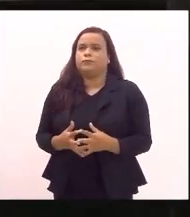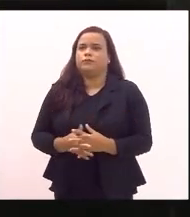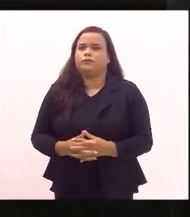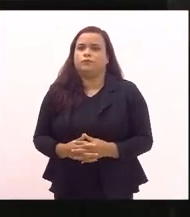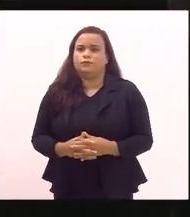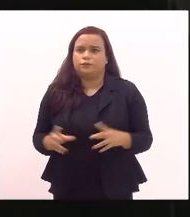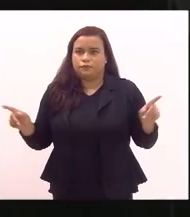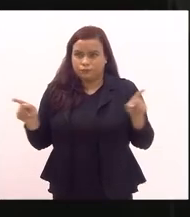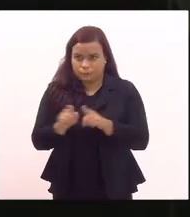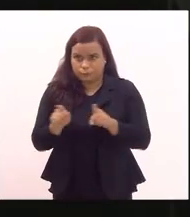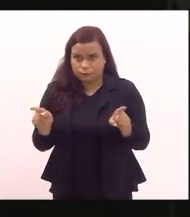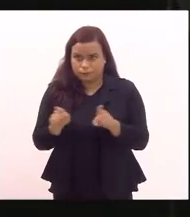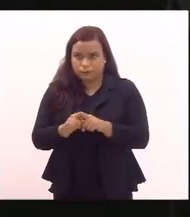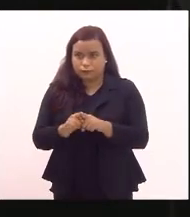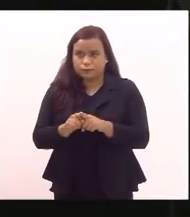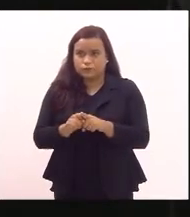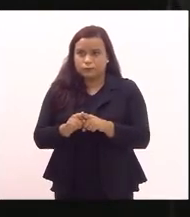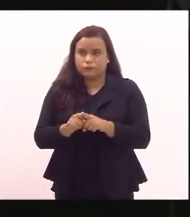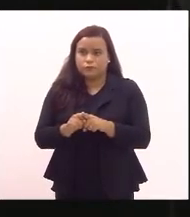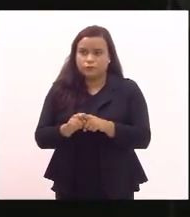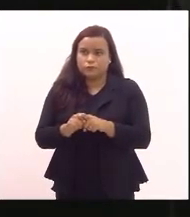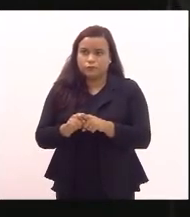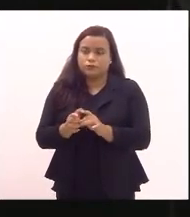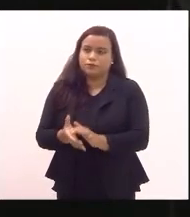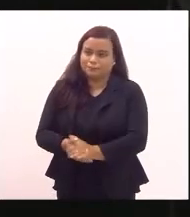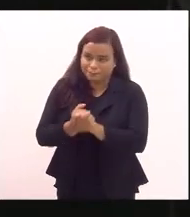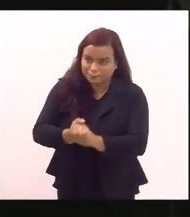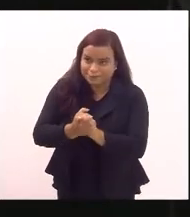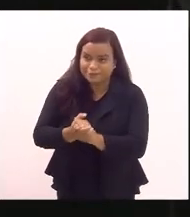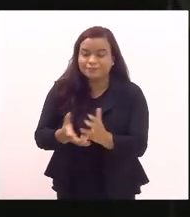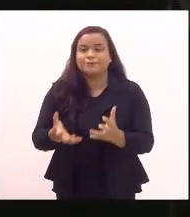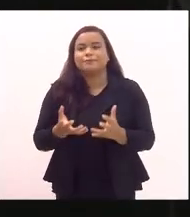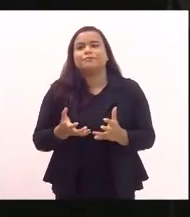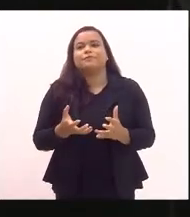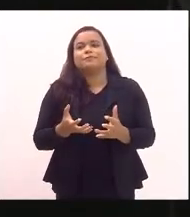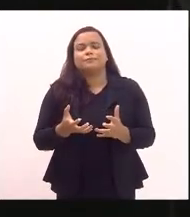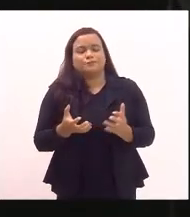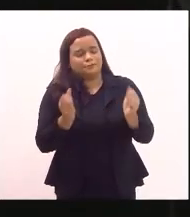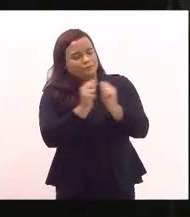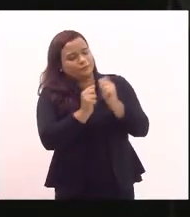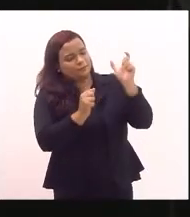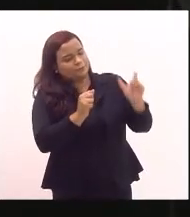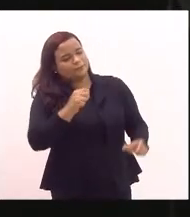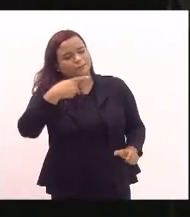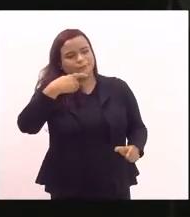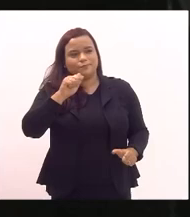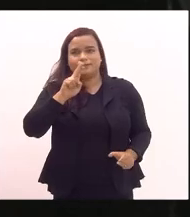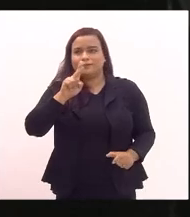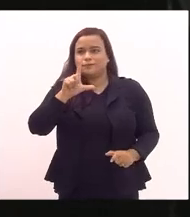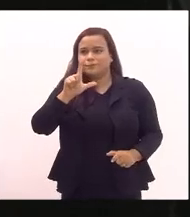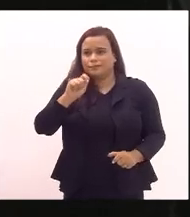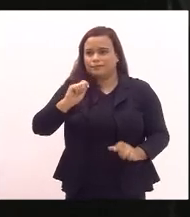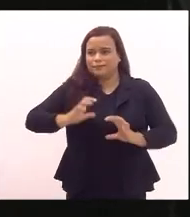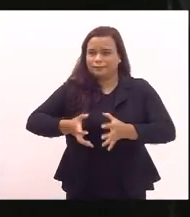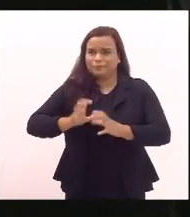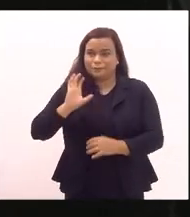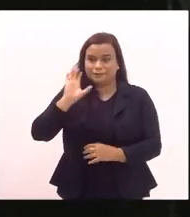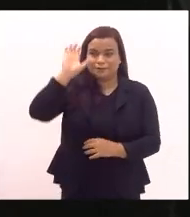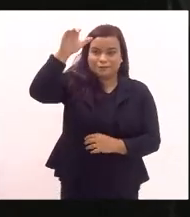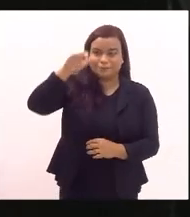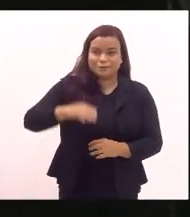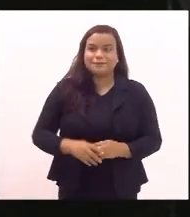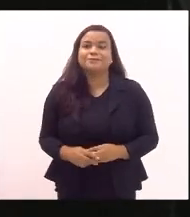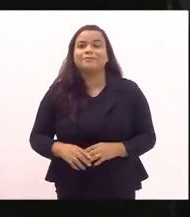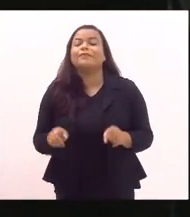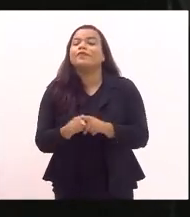também quero saudar a nossa companheira Paula do vôlei aí